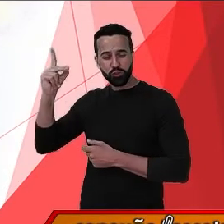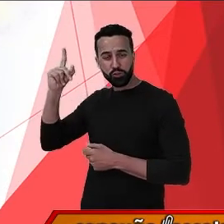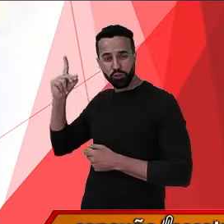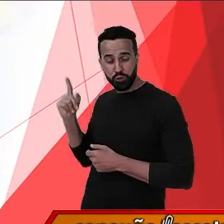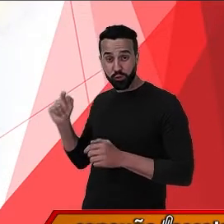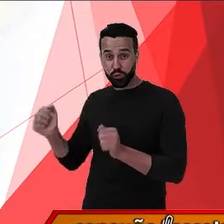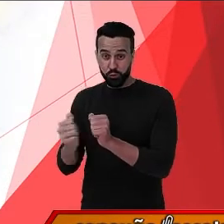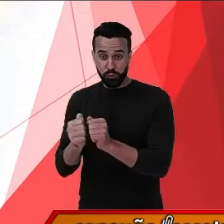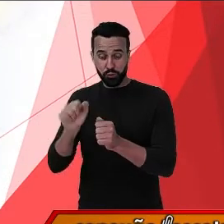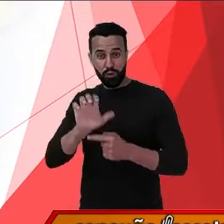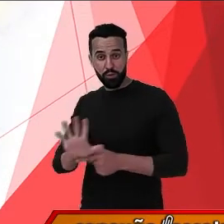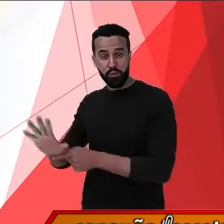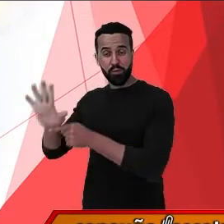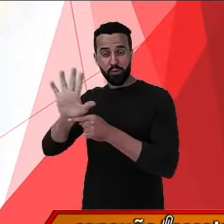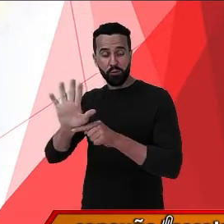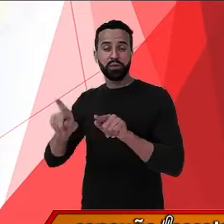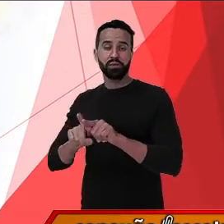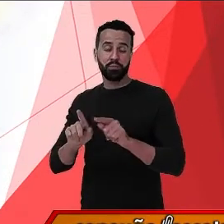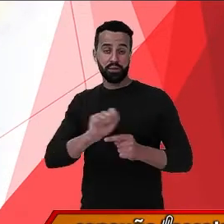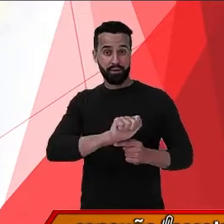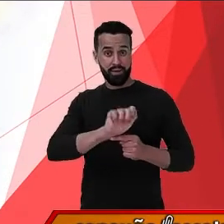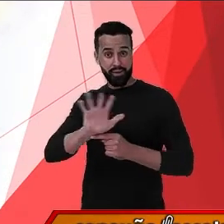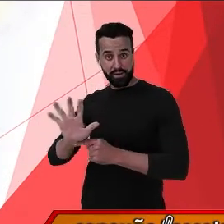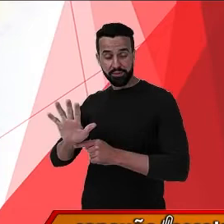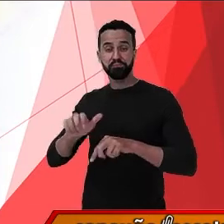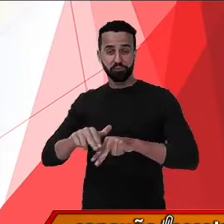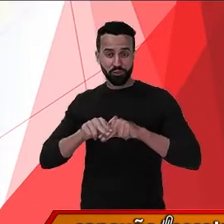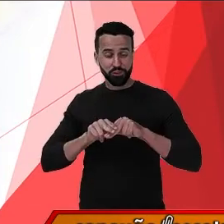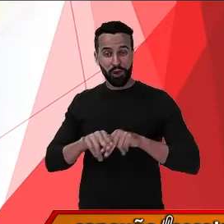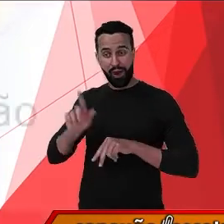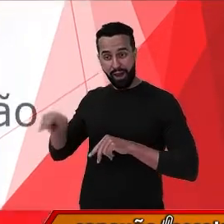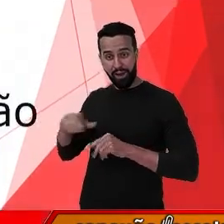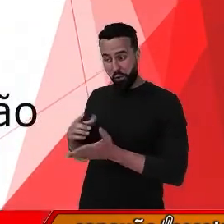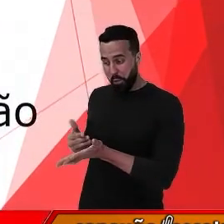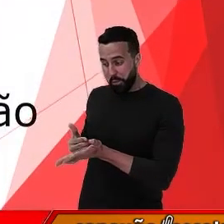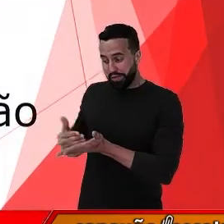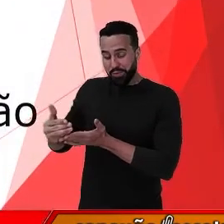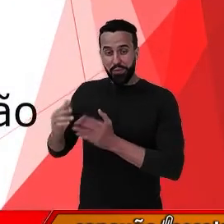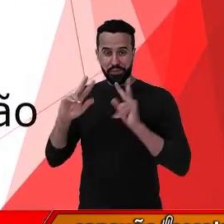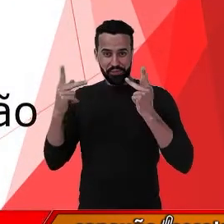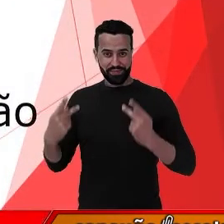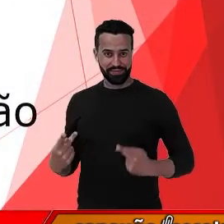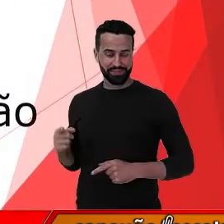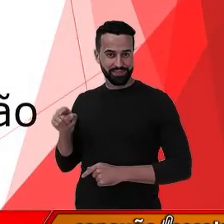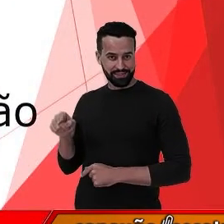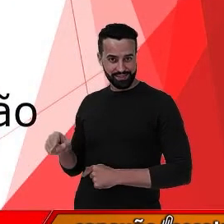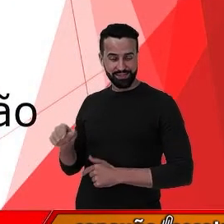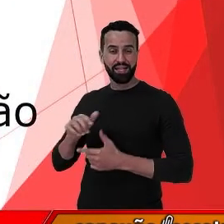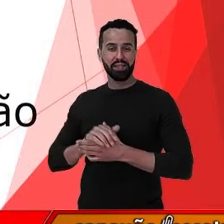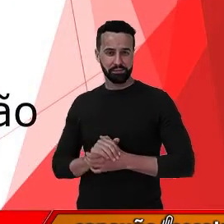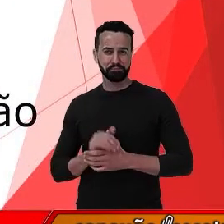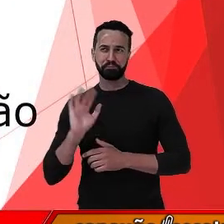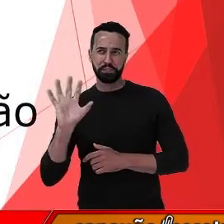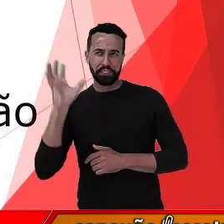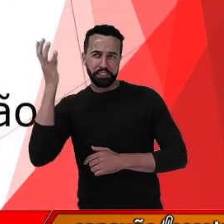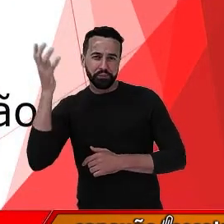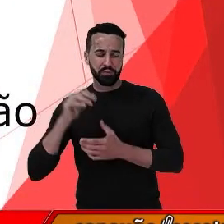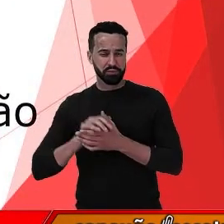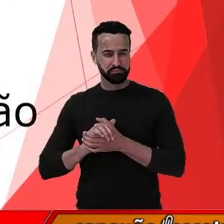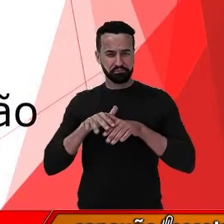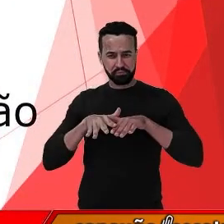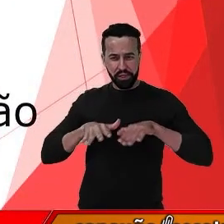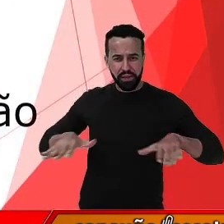e da Ásia. Por isso que as chamamos também de berço da civilização. Alguns fatores, como clima,